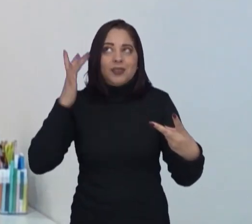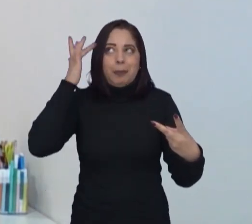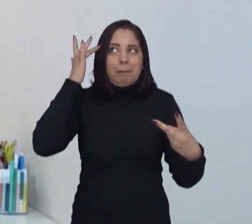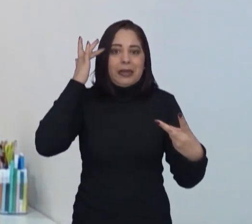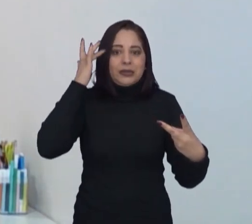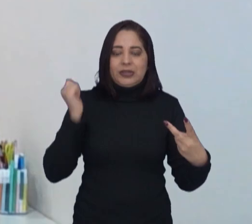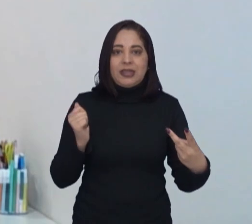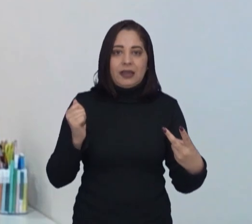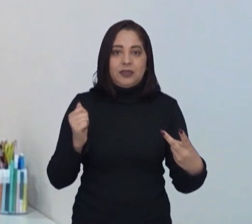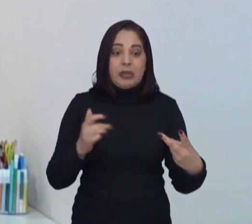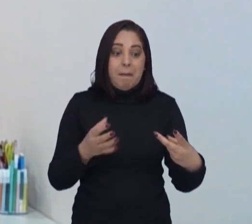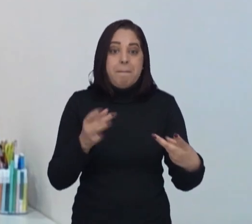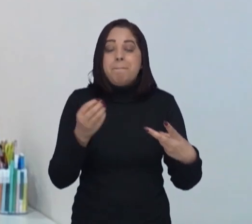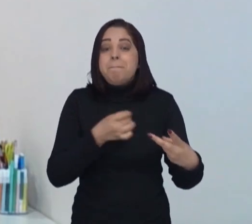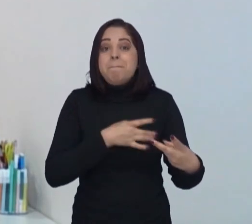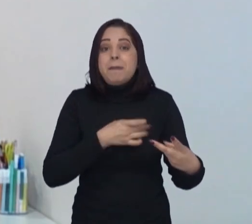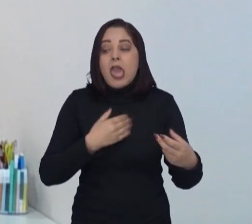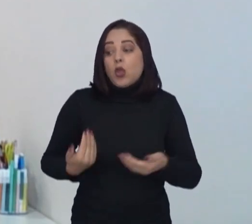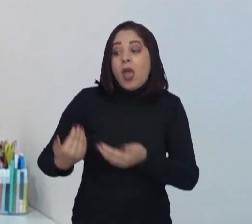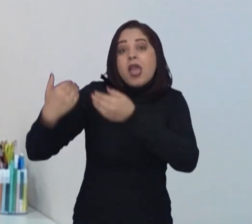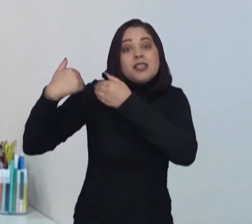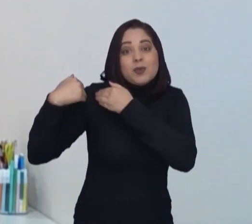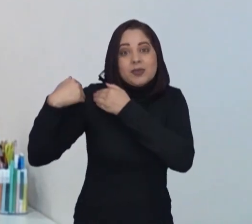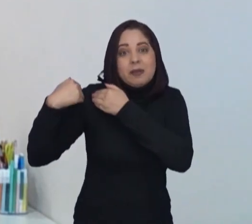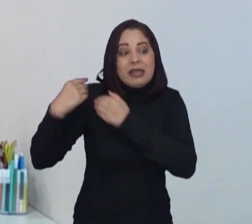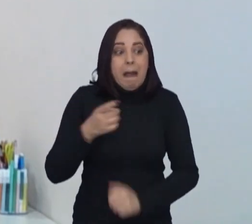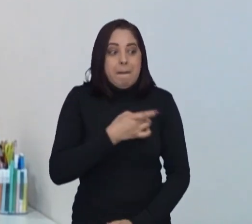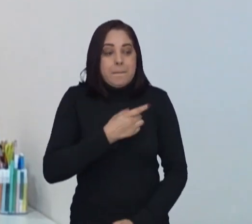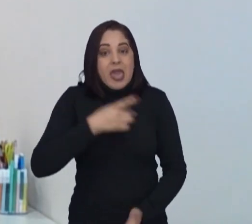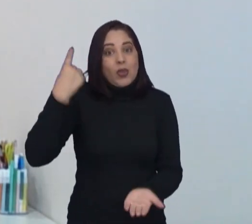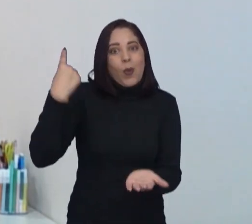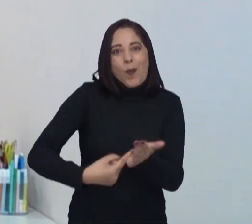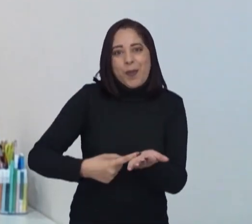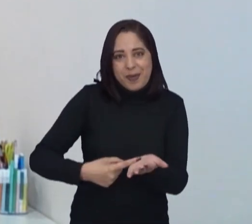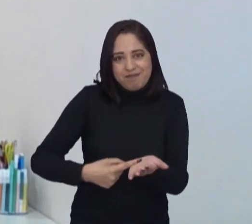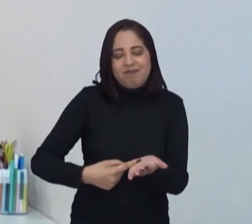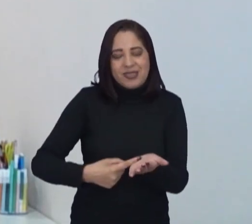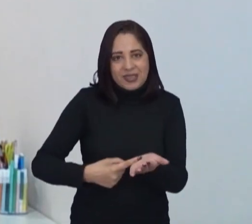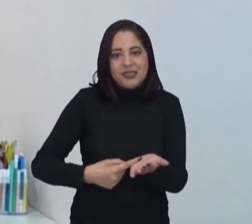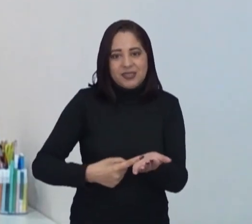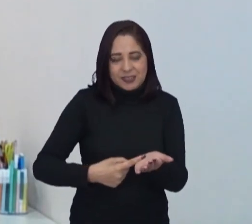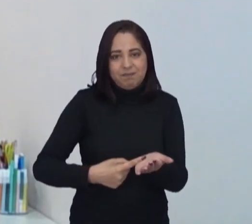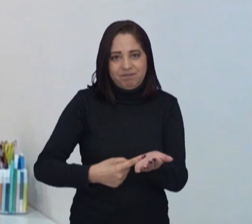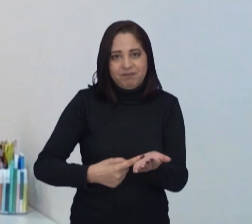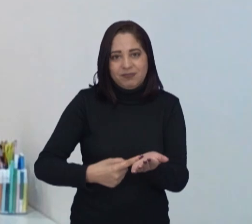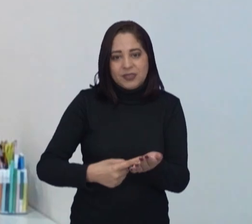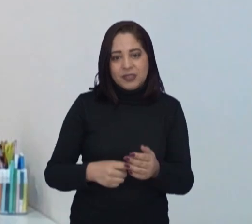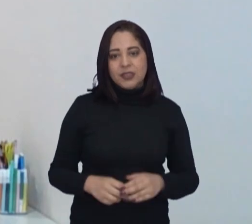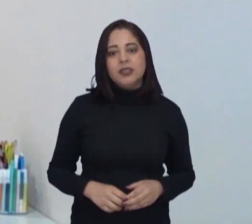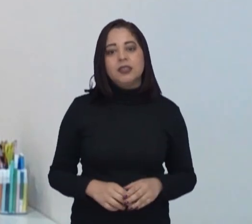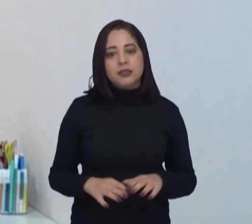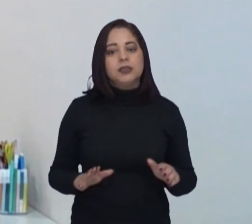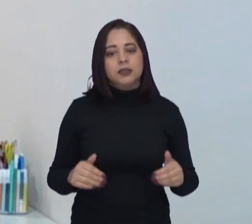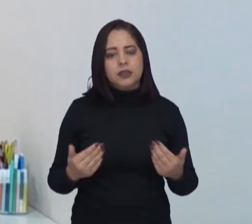medo de assumir compromisso, é o medo de assumir a sua realidade, o seu novo momento de vida,